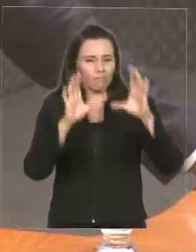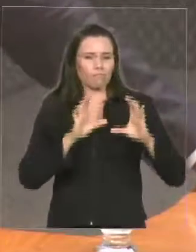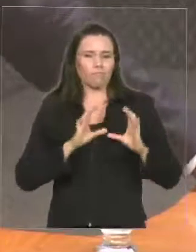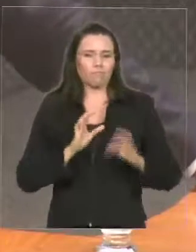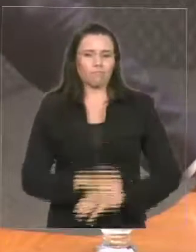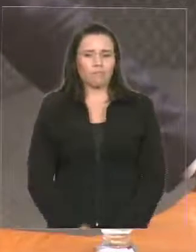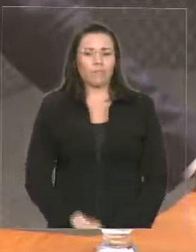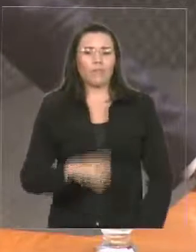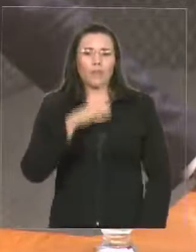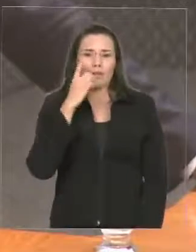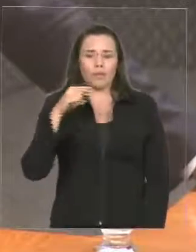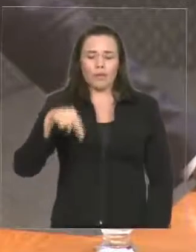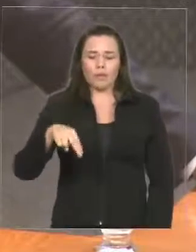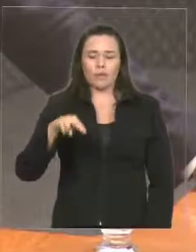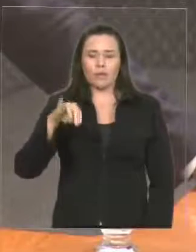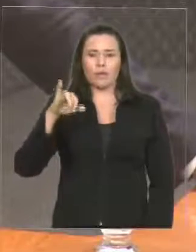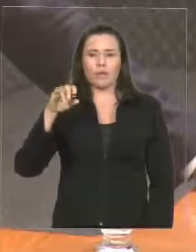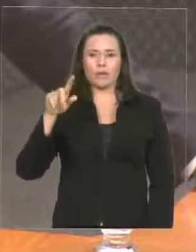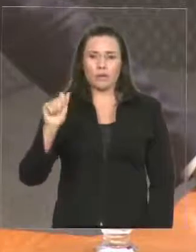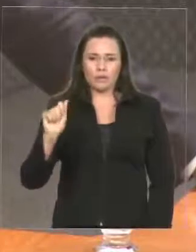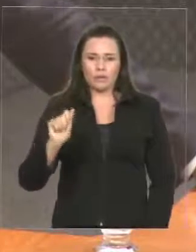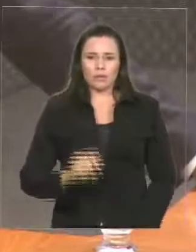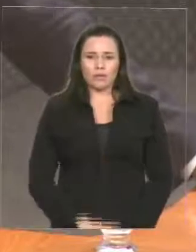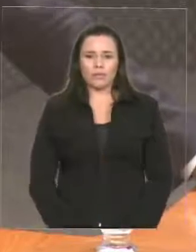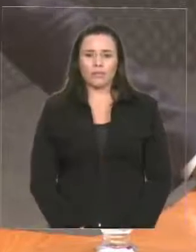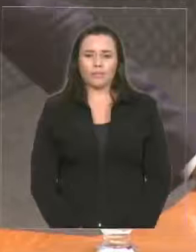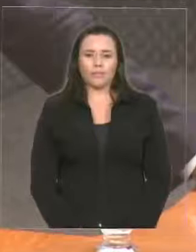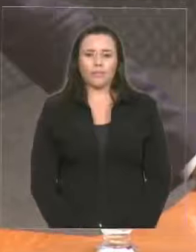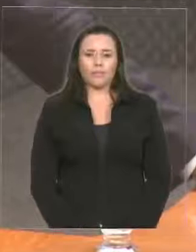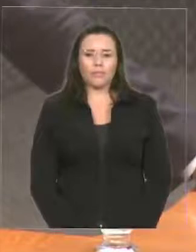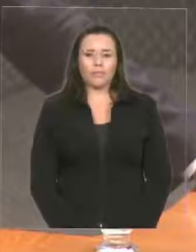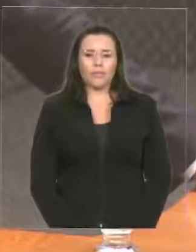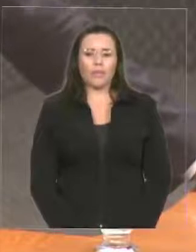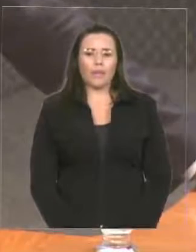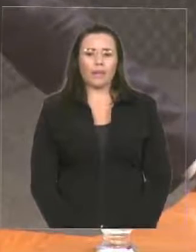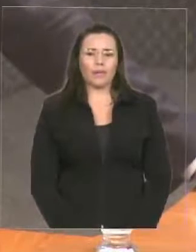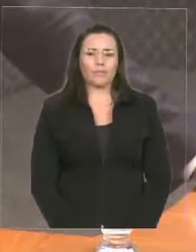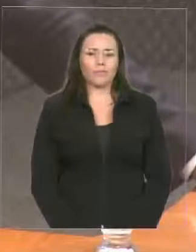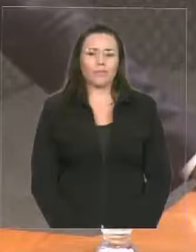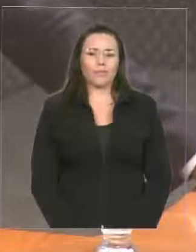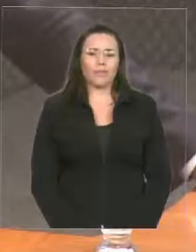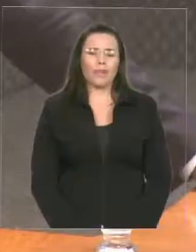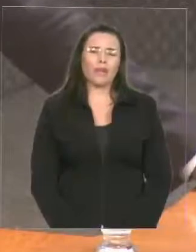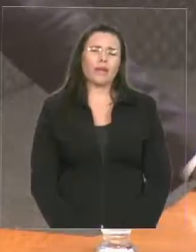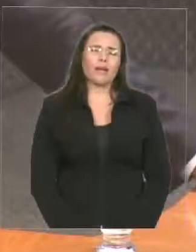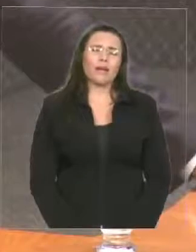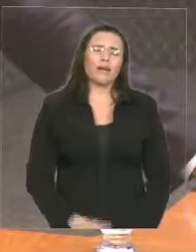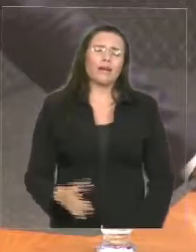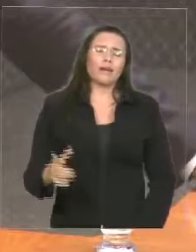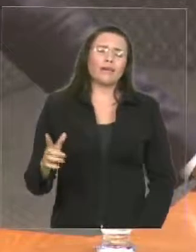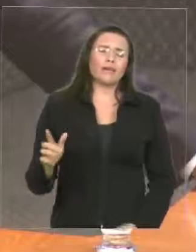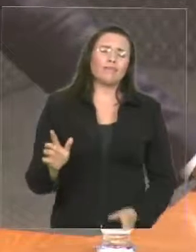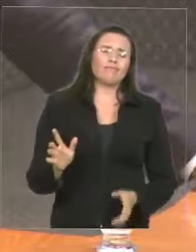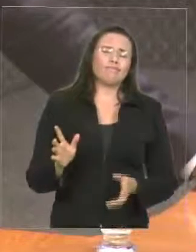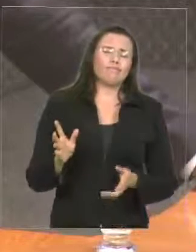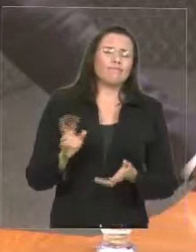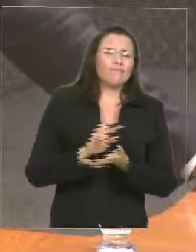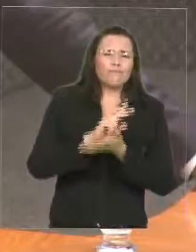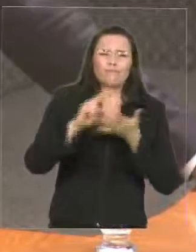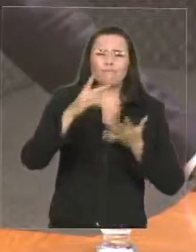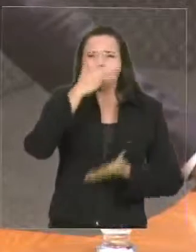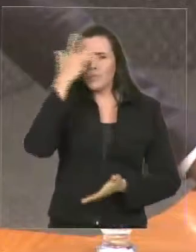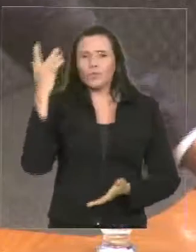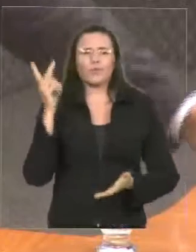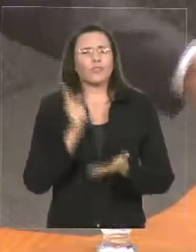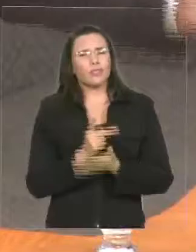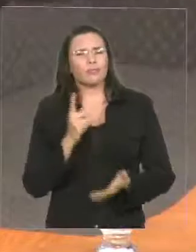época se falar nas mortes nova-iorquinas, na Praça de Maio, deputado Edilásio Júnior.